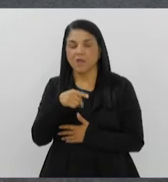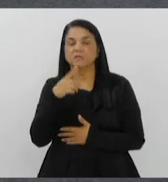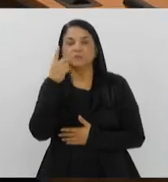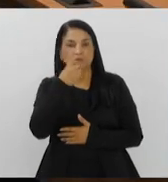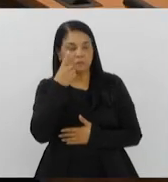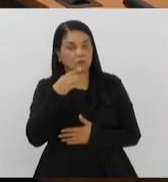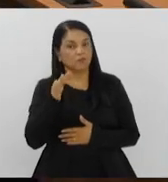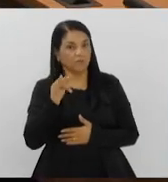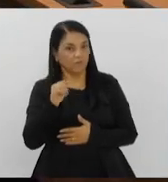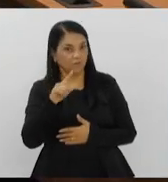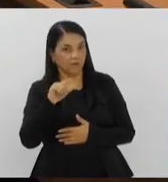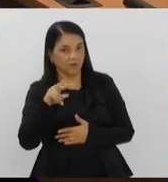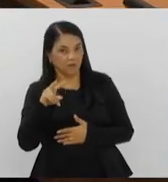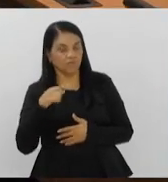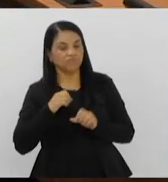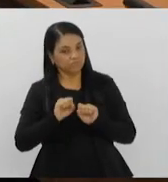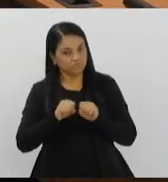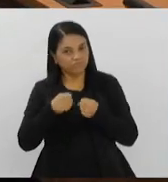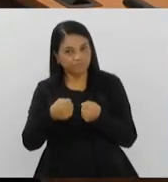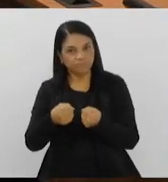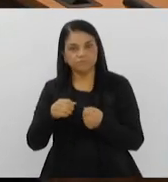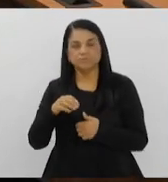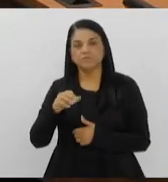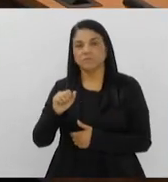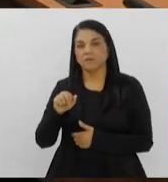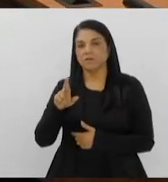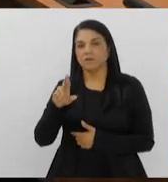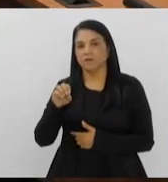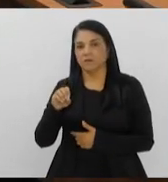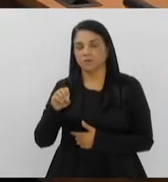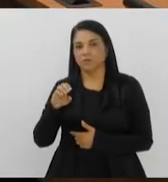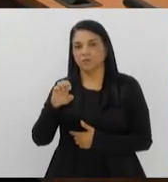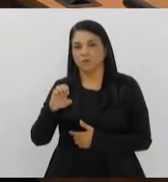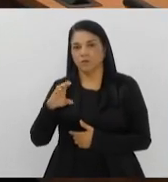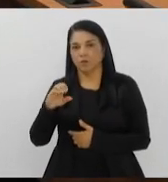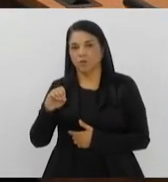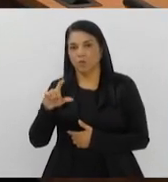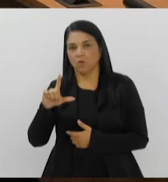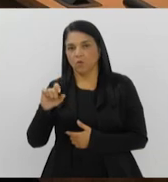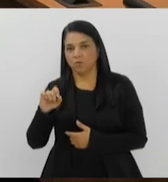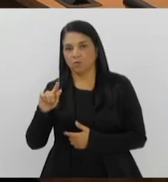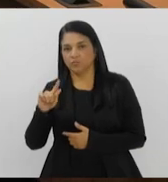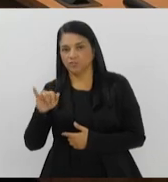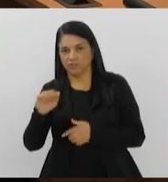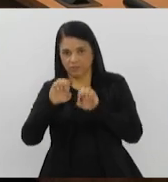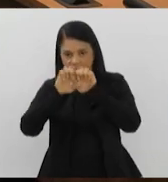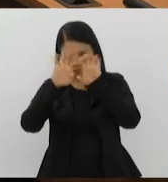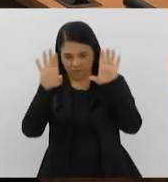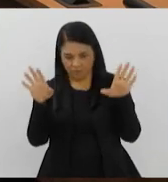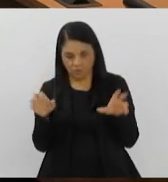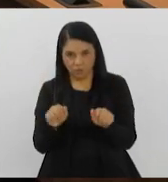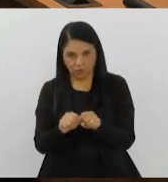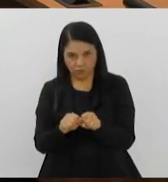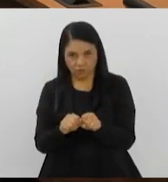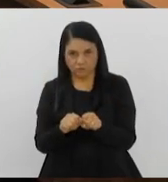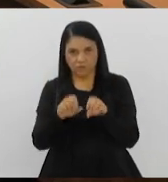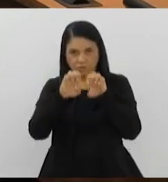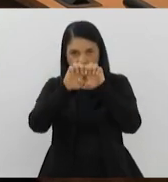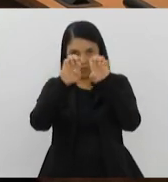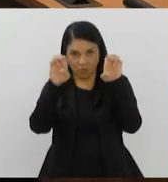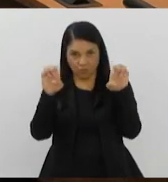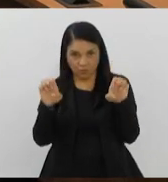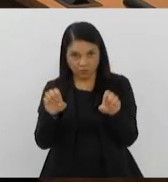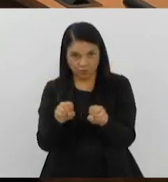Serafini é um grande defensor da agroecologia, assim como a deputada Renata Souza, deputada Élica, deputado